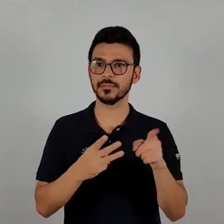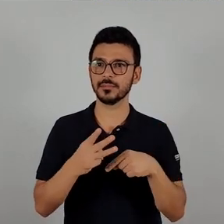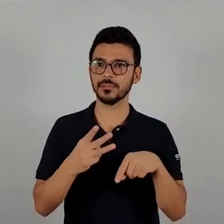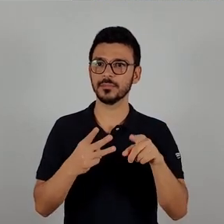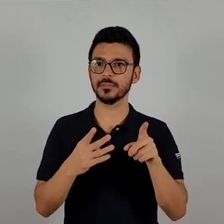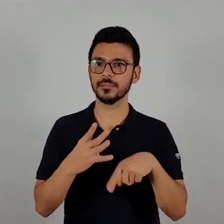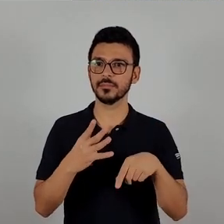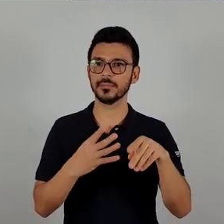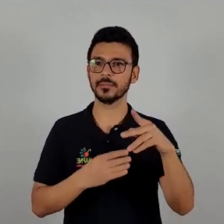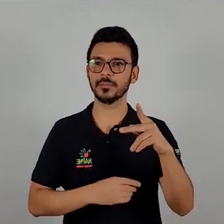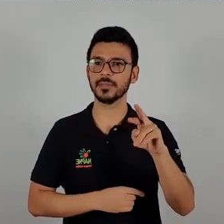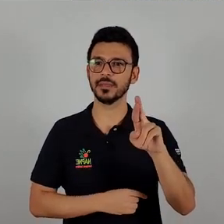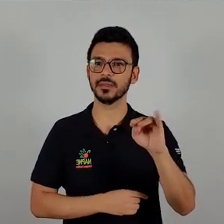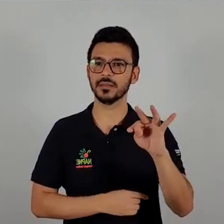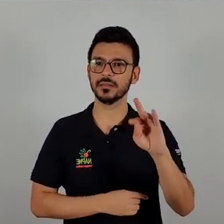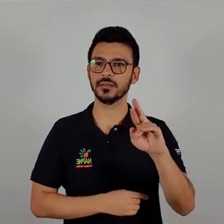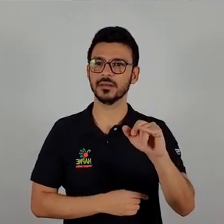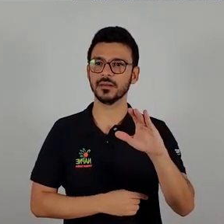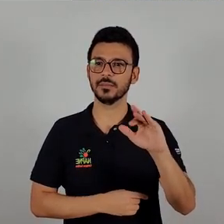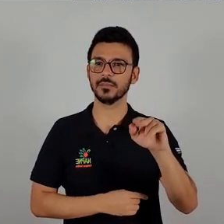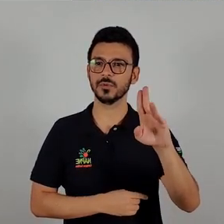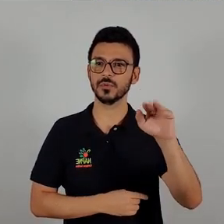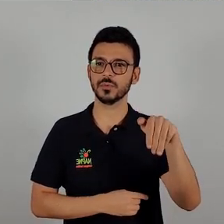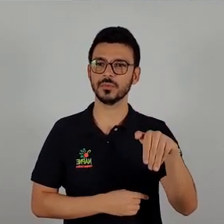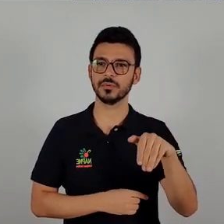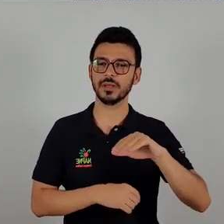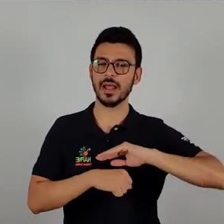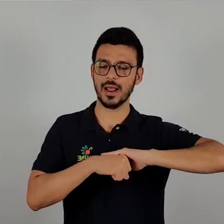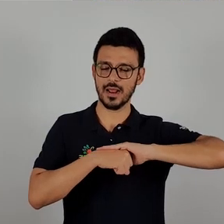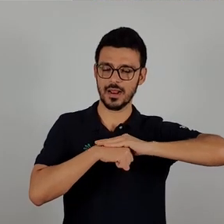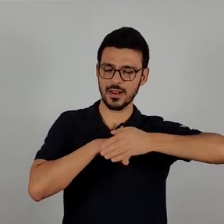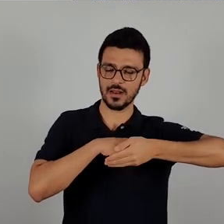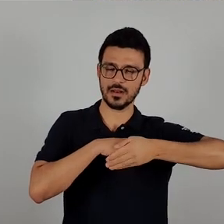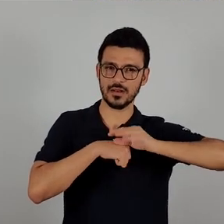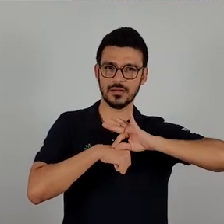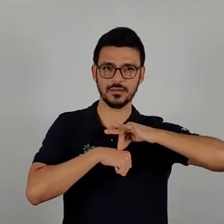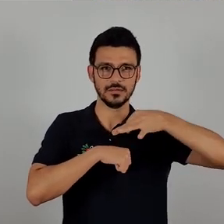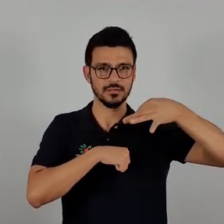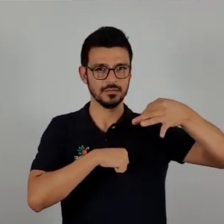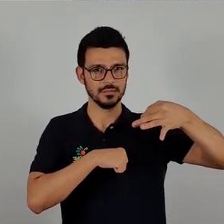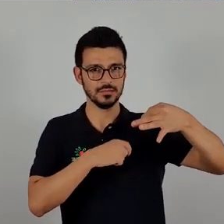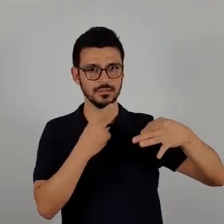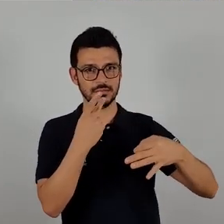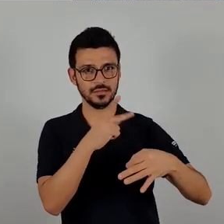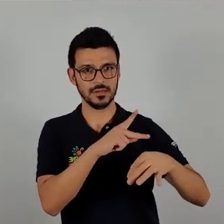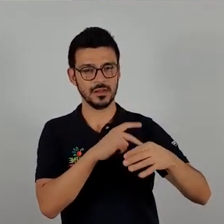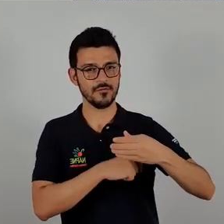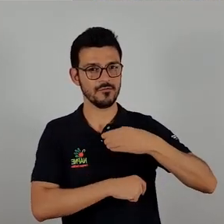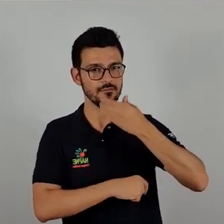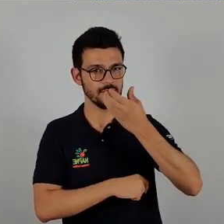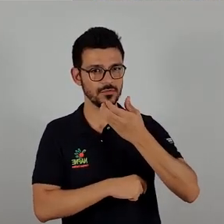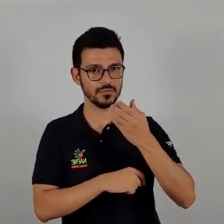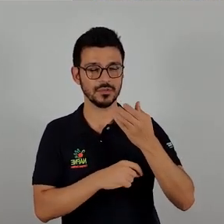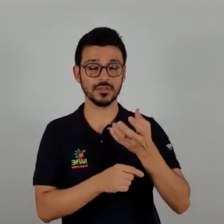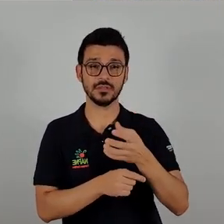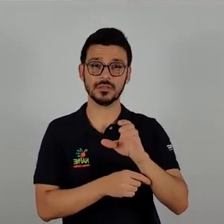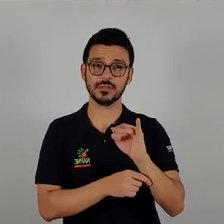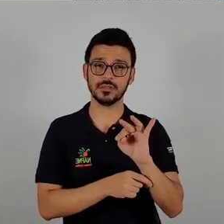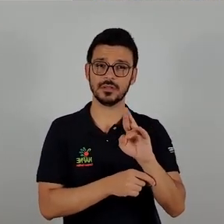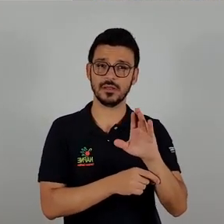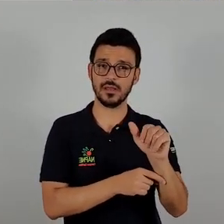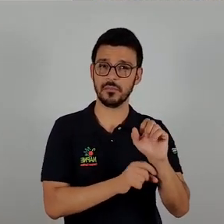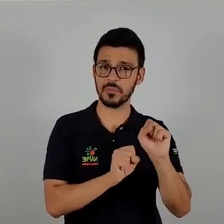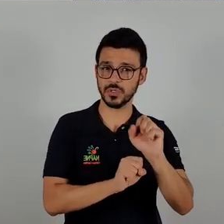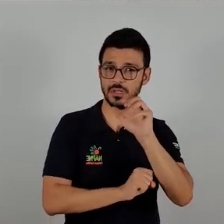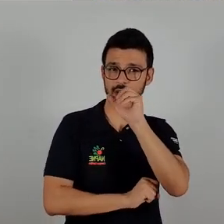baixal. Peonia alba é uma planta fantástica, ela que trata boa parte das desordens assim circulatórias. Rizoma, né, que é o broto da